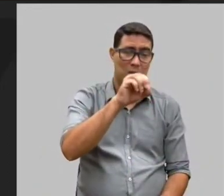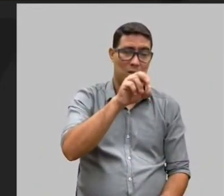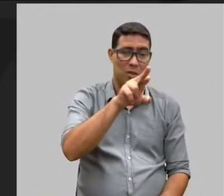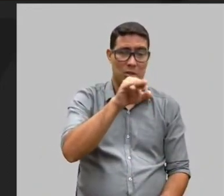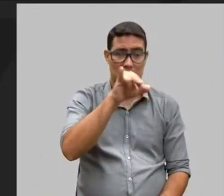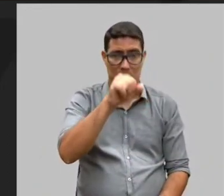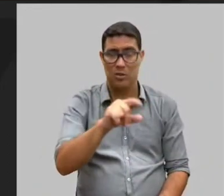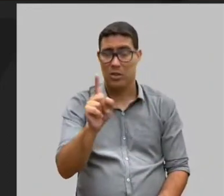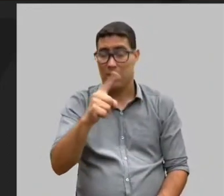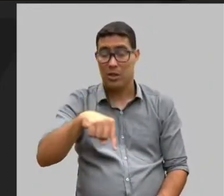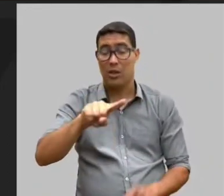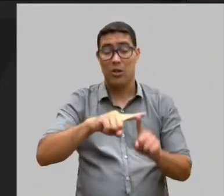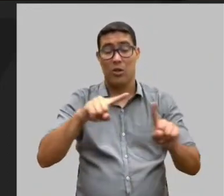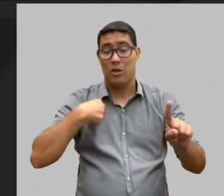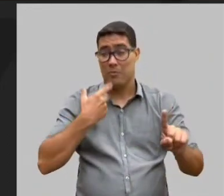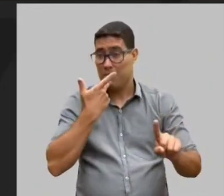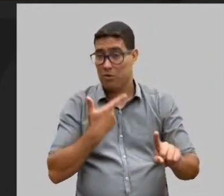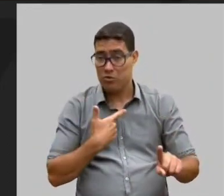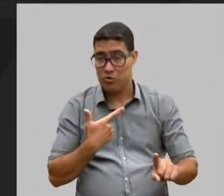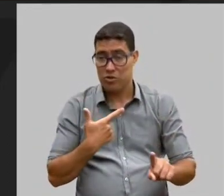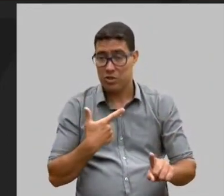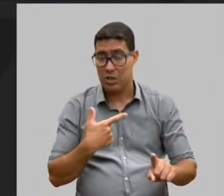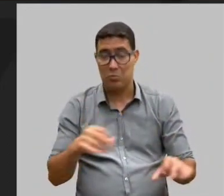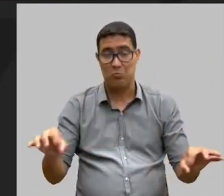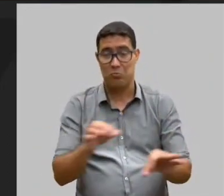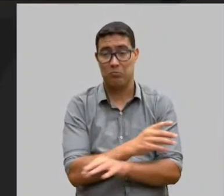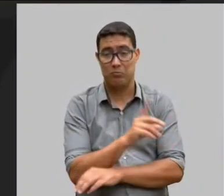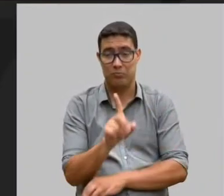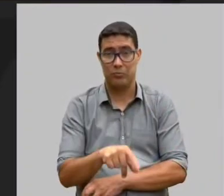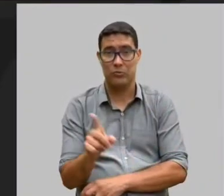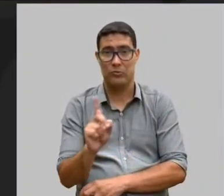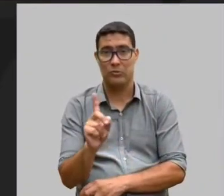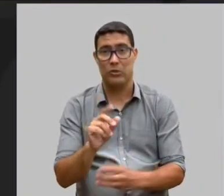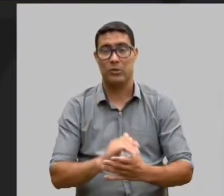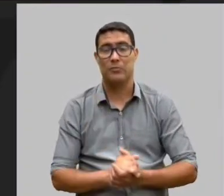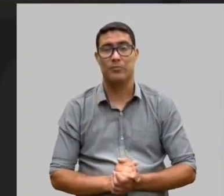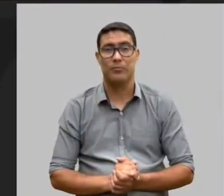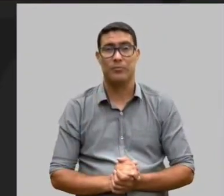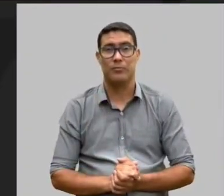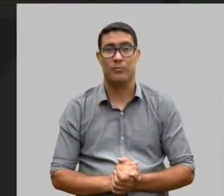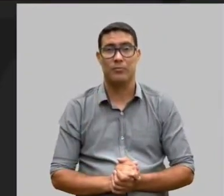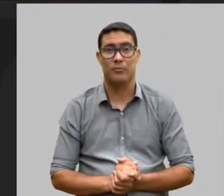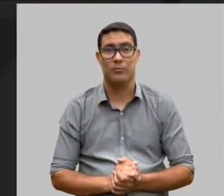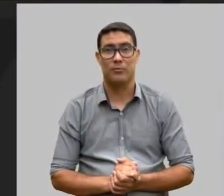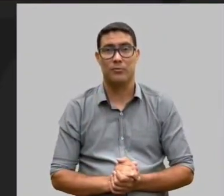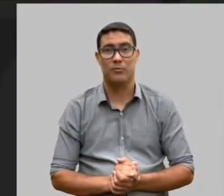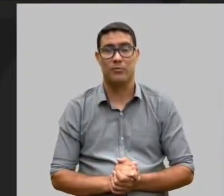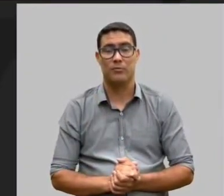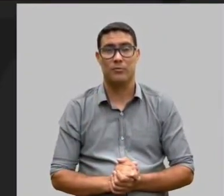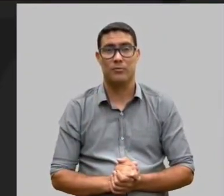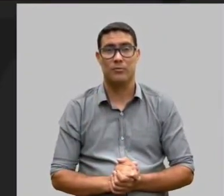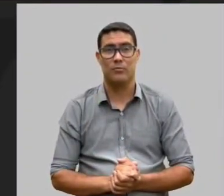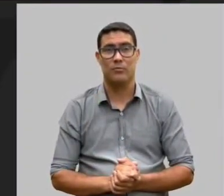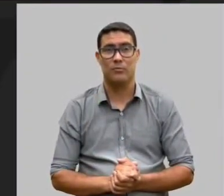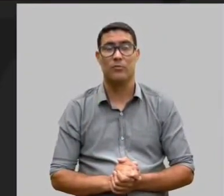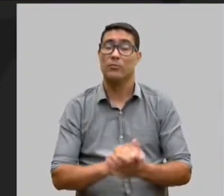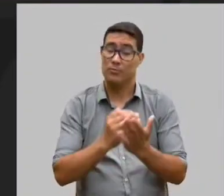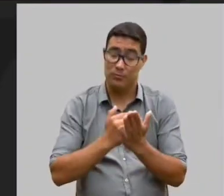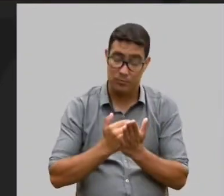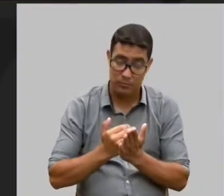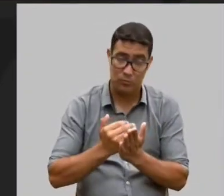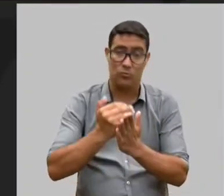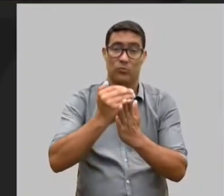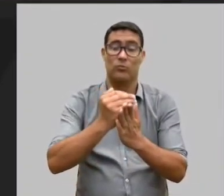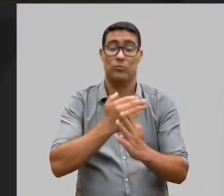lá uma situação de penúria completa e aí começou começou então o